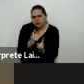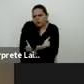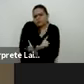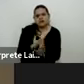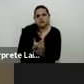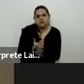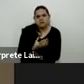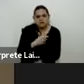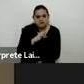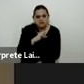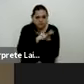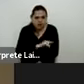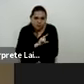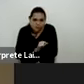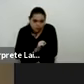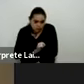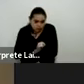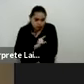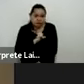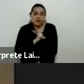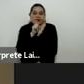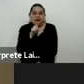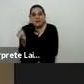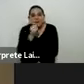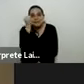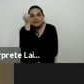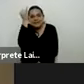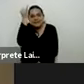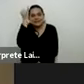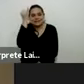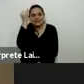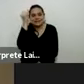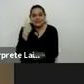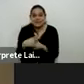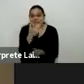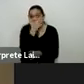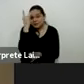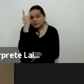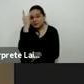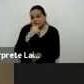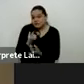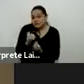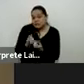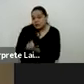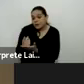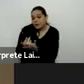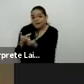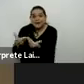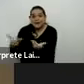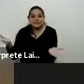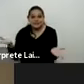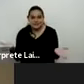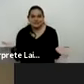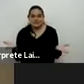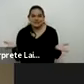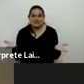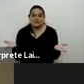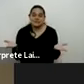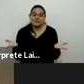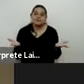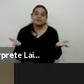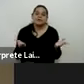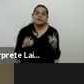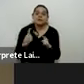salário mínimo é extremamente positivo. A proposta inicial, antes aventada pelo governo, era que o